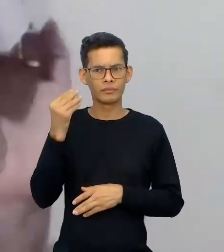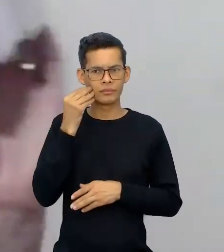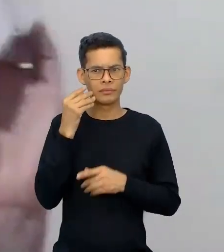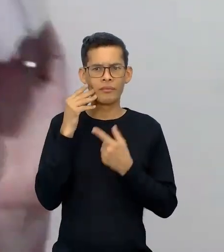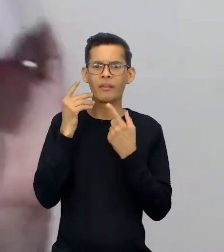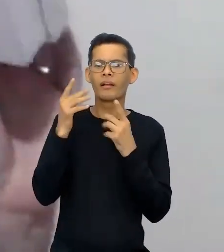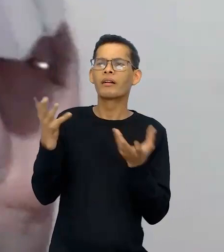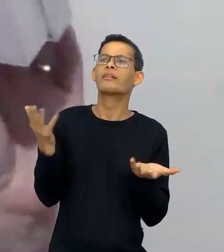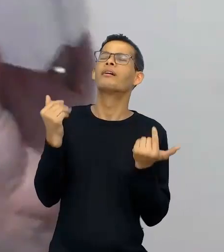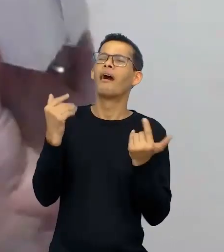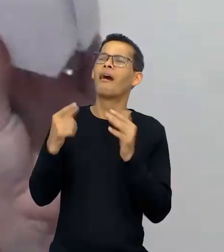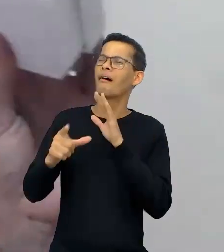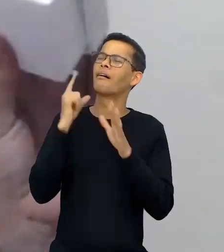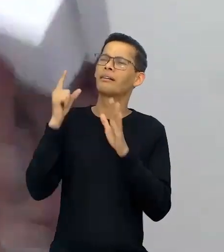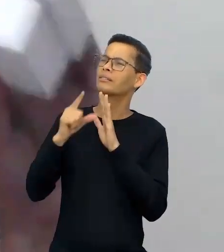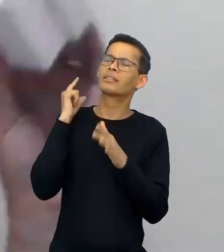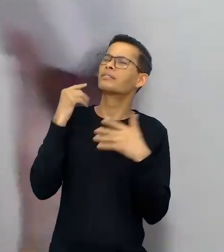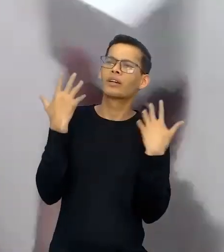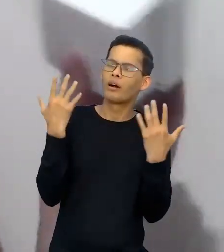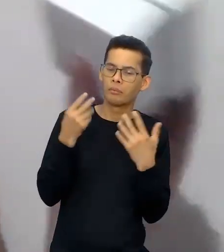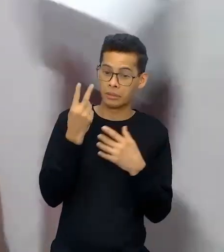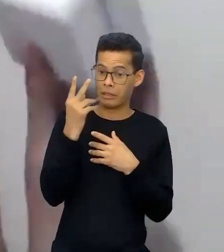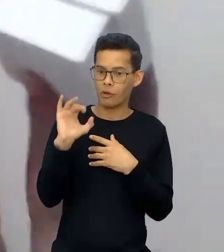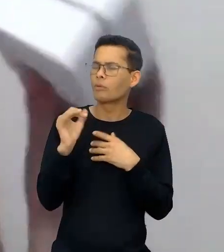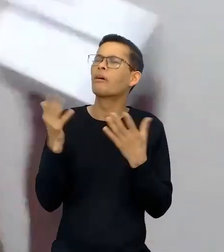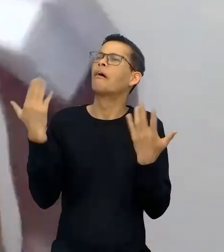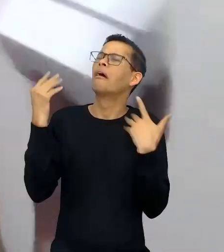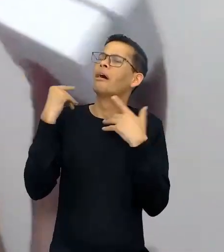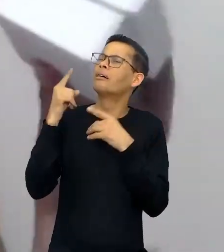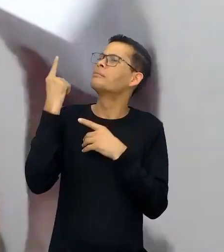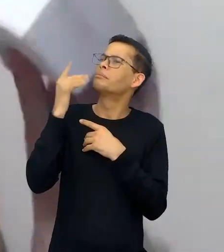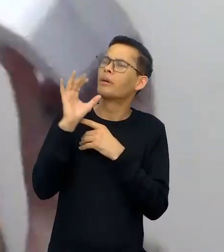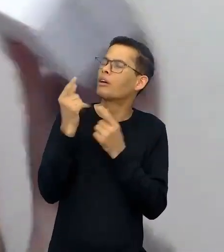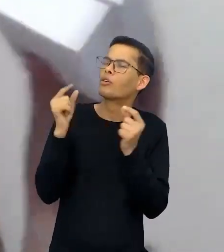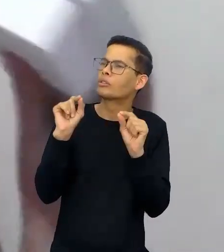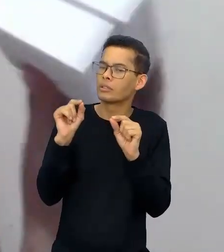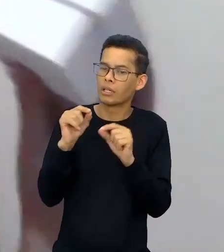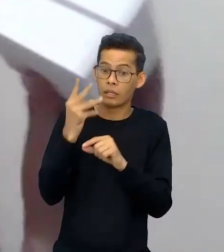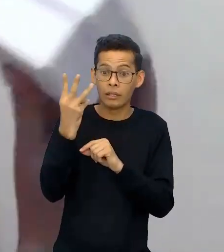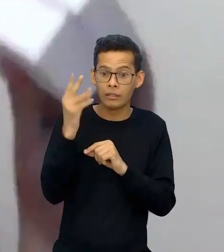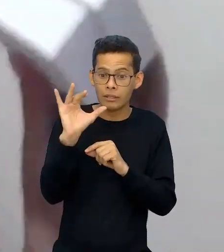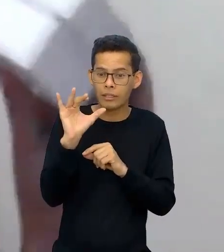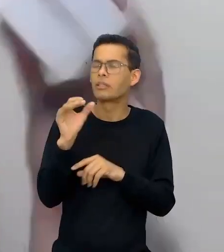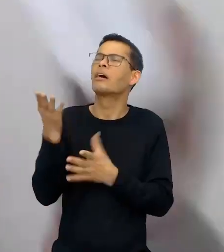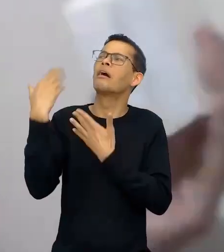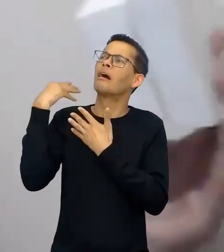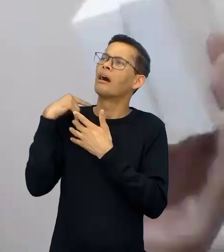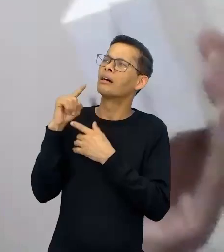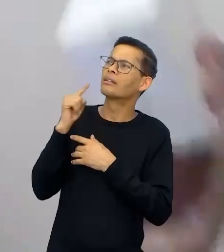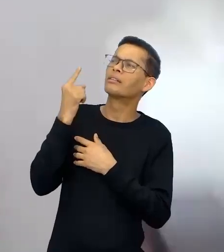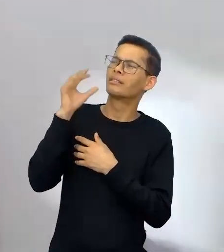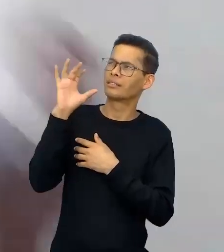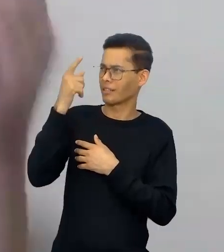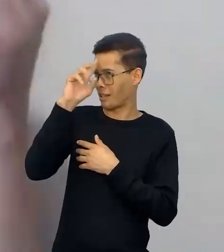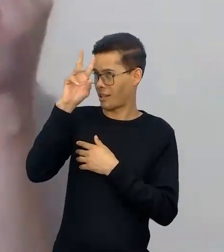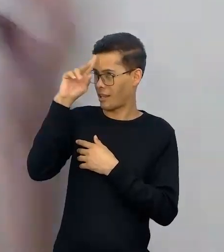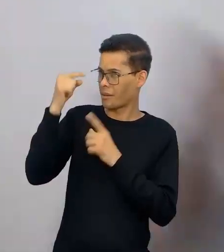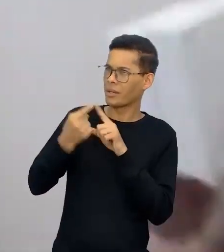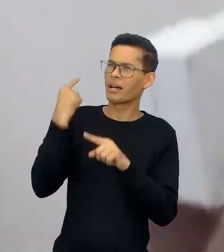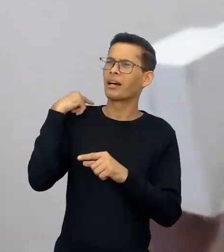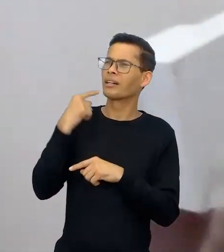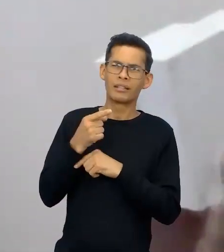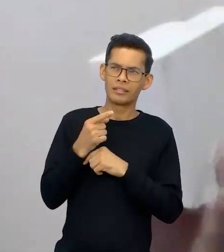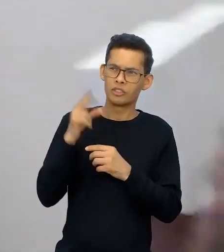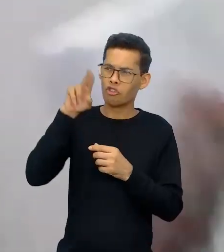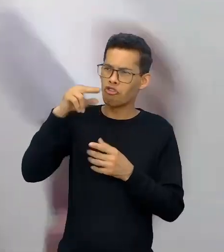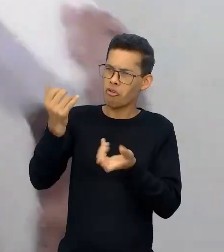ensino médio para saber o que tinha naquela caixinha. E isso é real, eles fazem isso comigo na escola. O que tinha naquela caixinha? Nossa, a professora